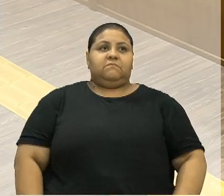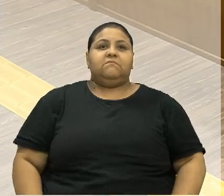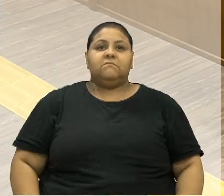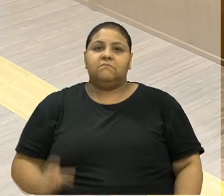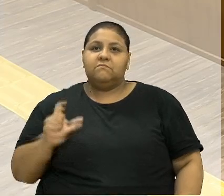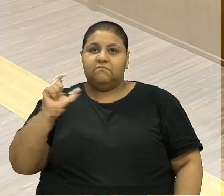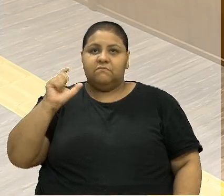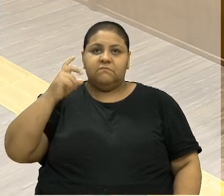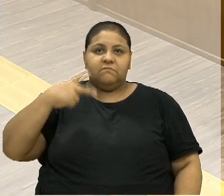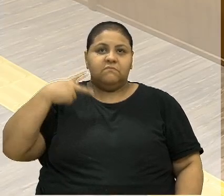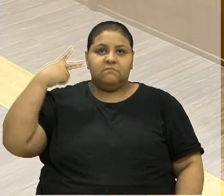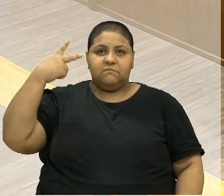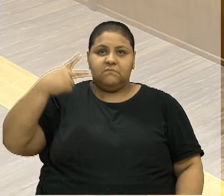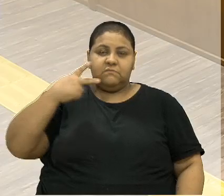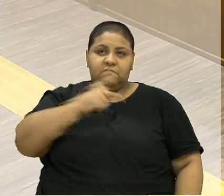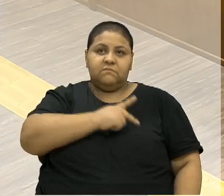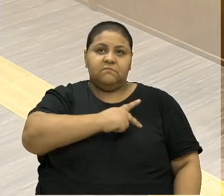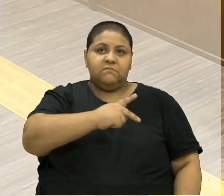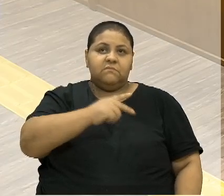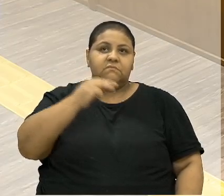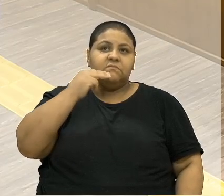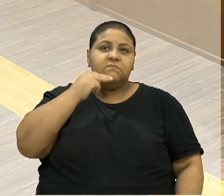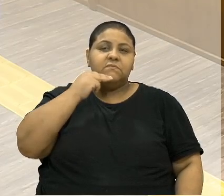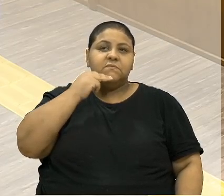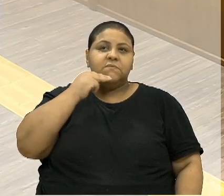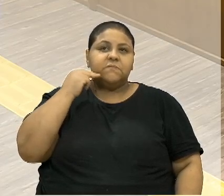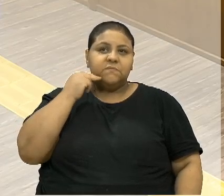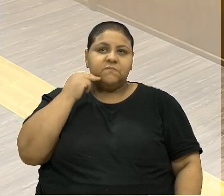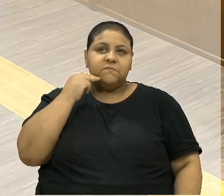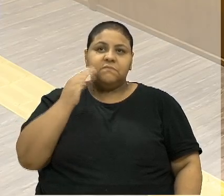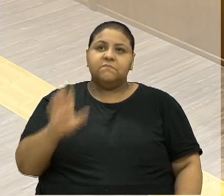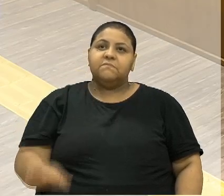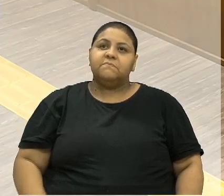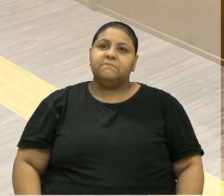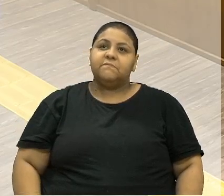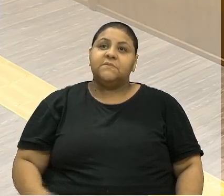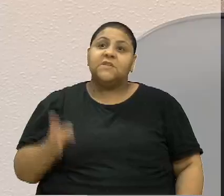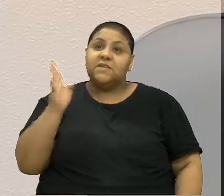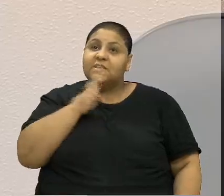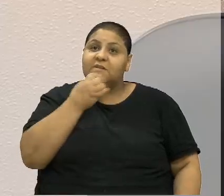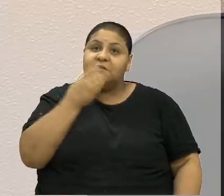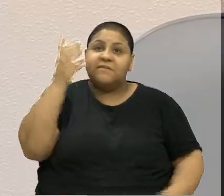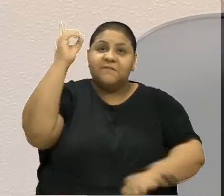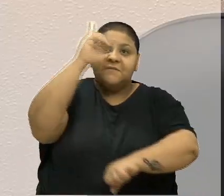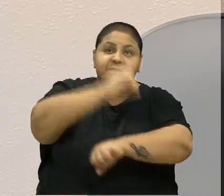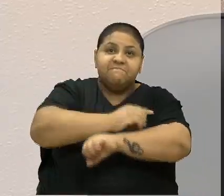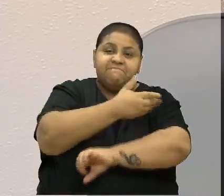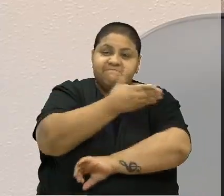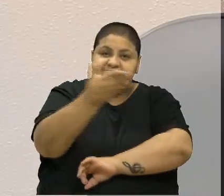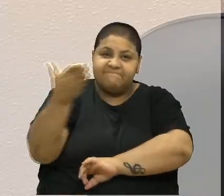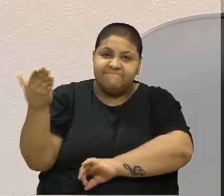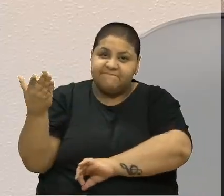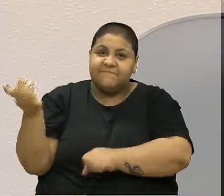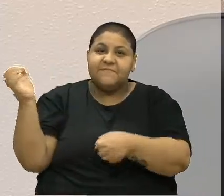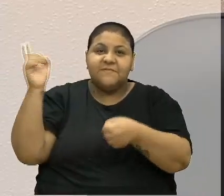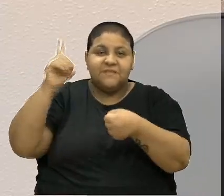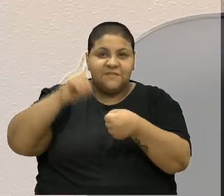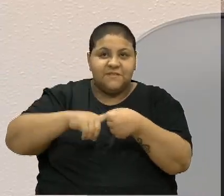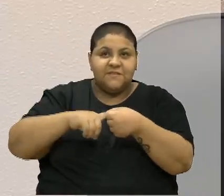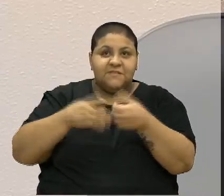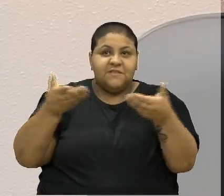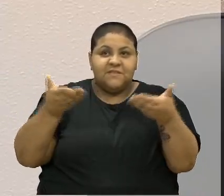Com a palavra, nosso presidente, vereador Marisol Santos. Muito rápido, muito bom dia aos colegas, sim, de volta, né? Estávamos